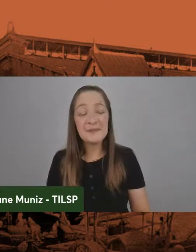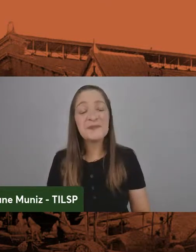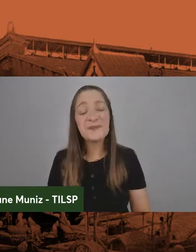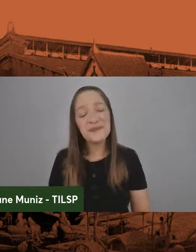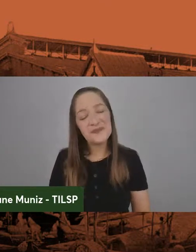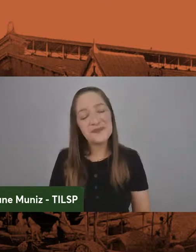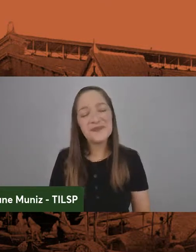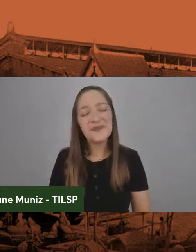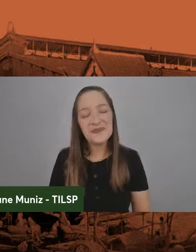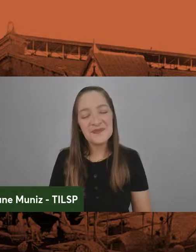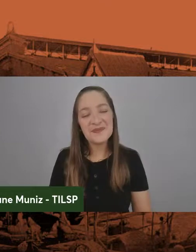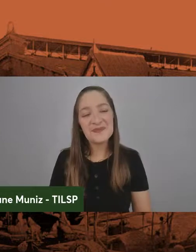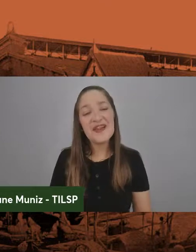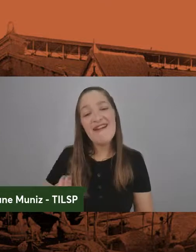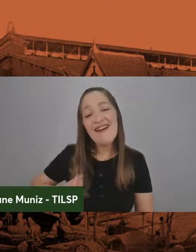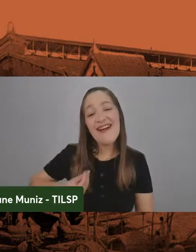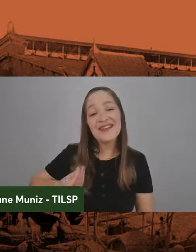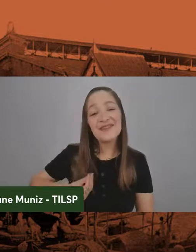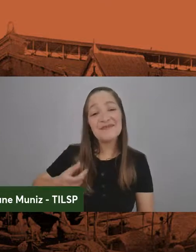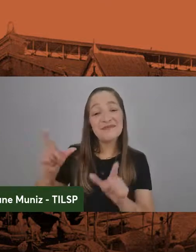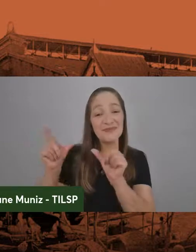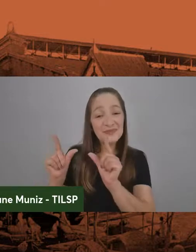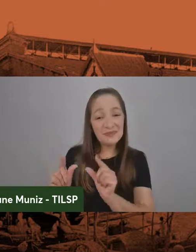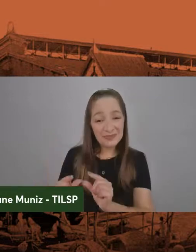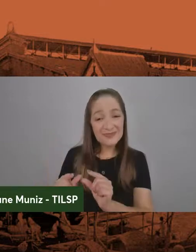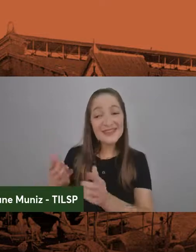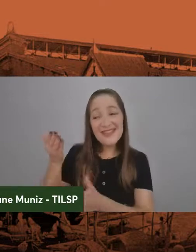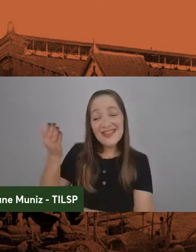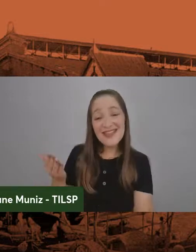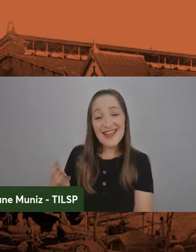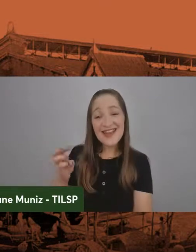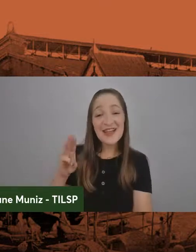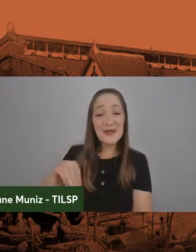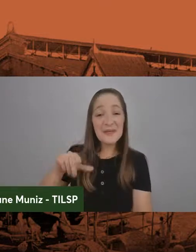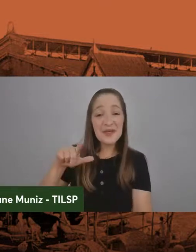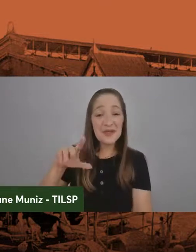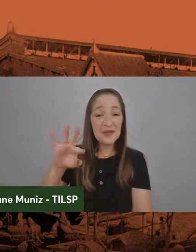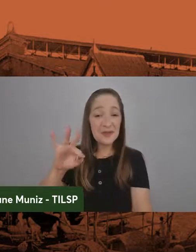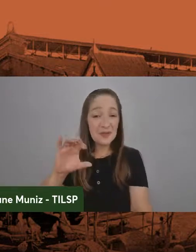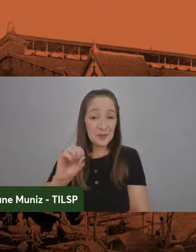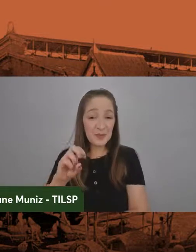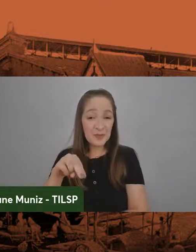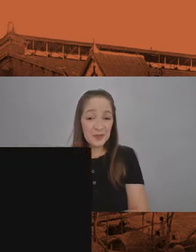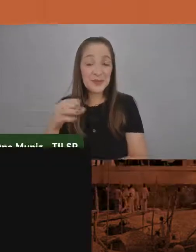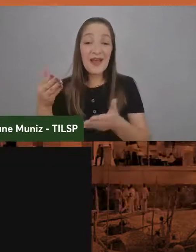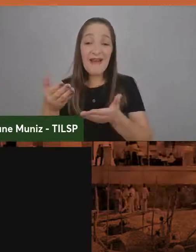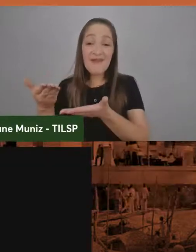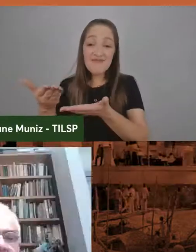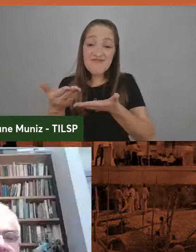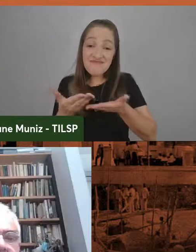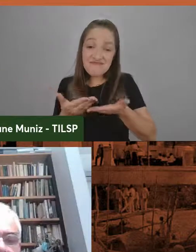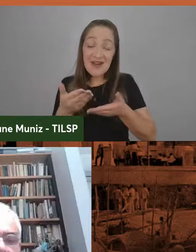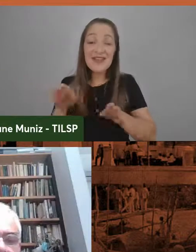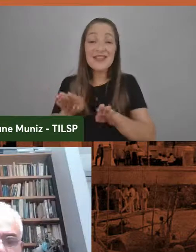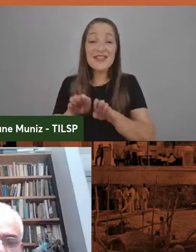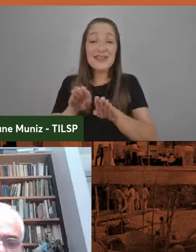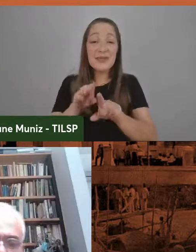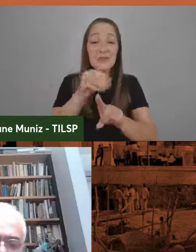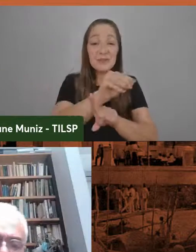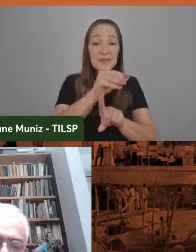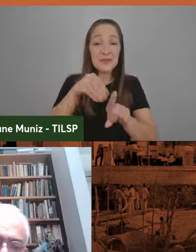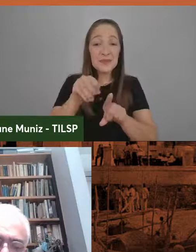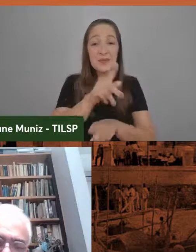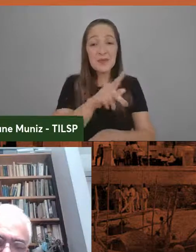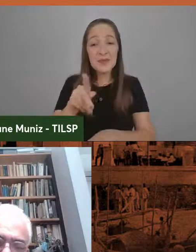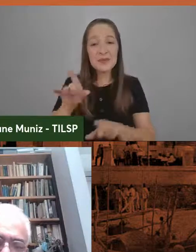pequeno mini-bio do Milton Ratum. E agora eu vou então para a mini-bio do nosso convidado e mediador, professor